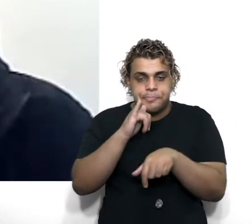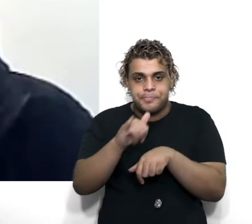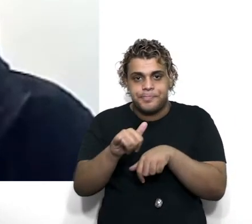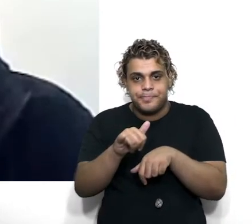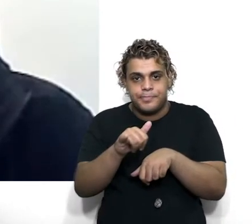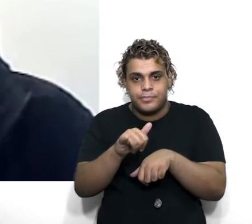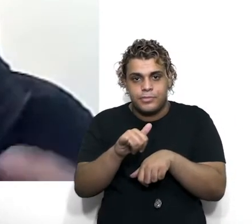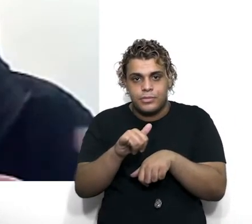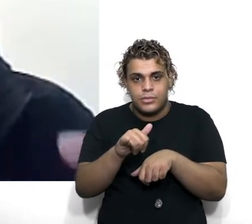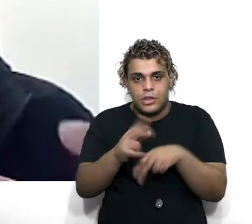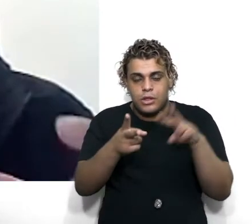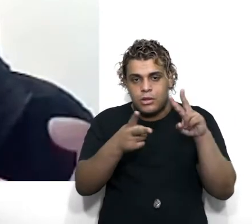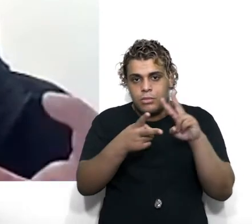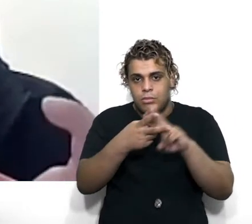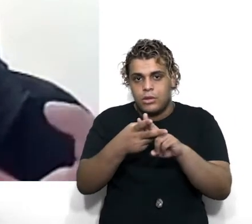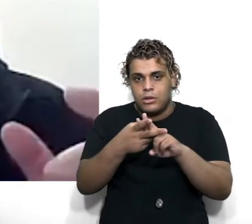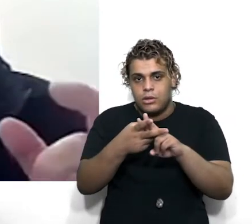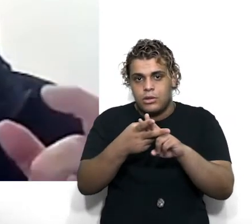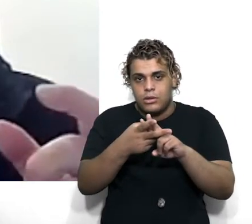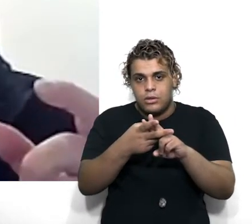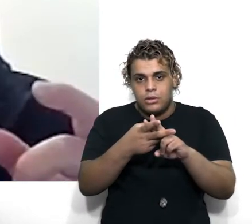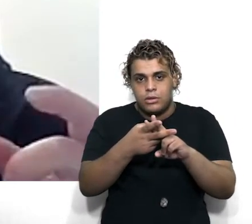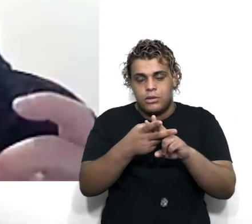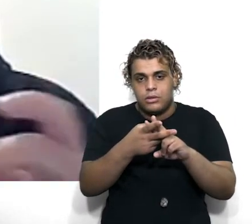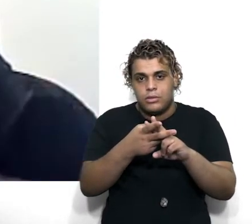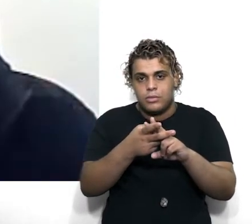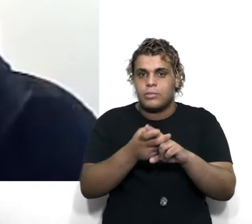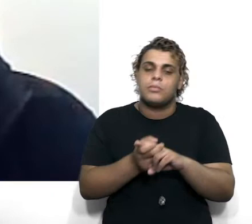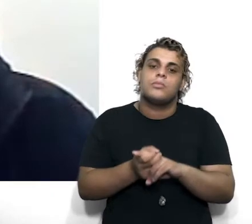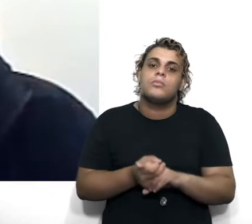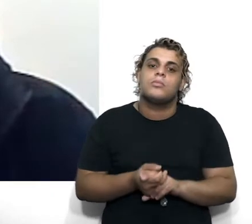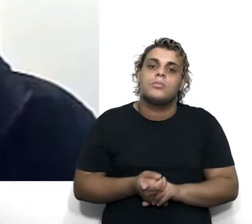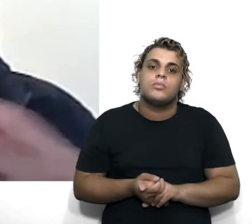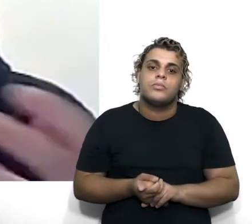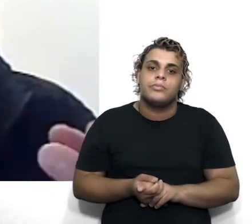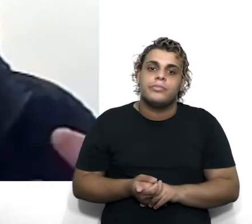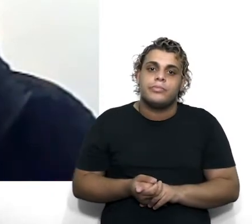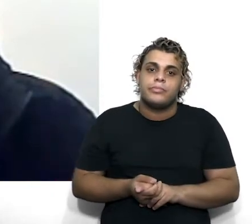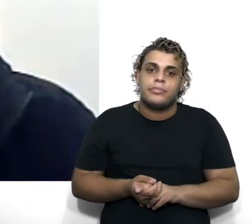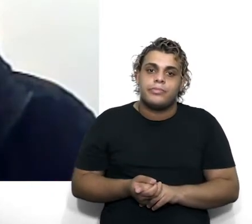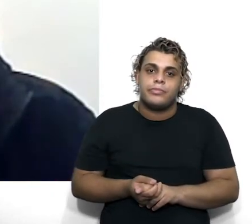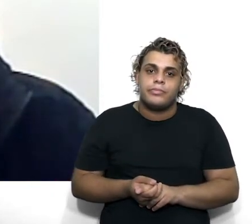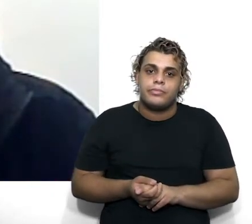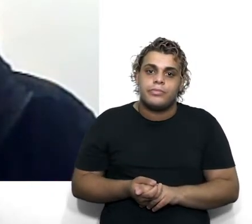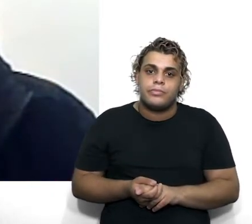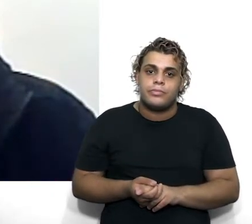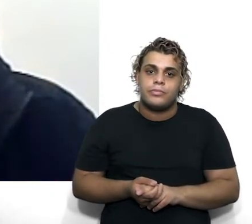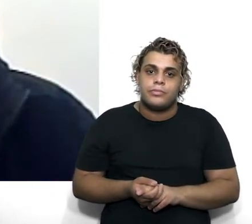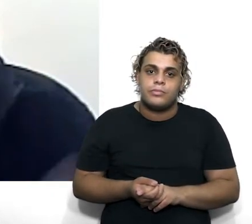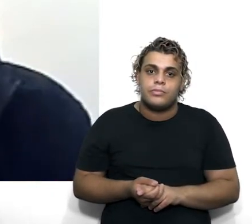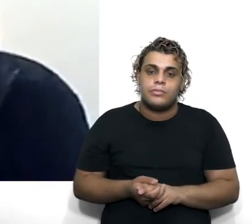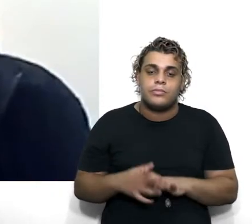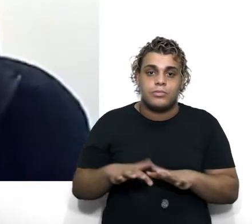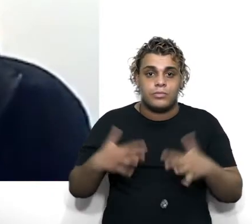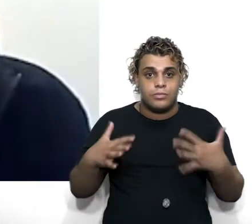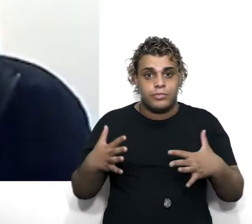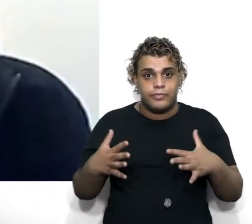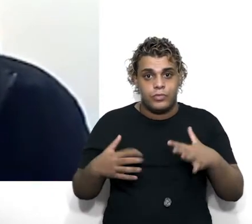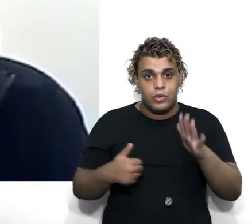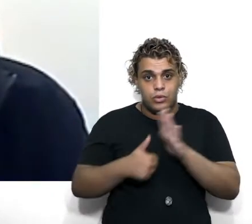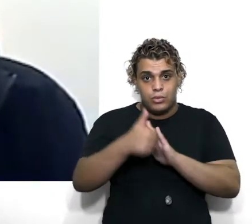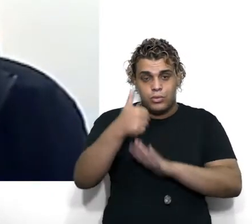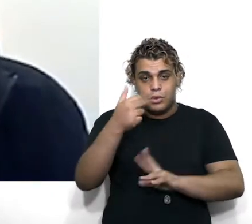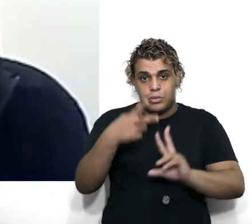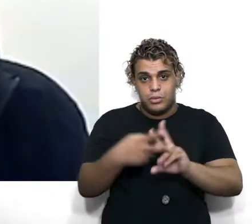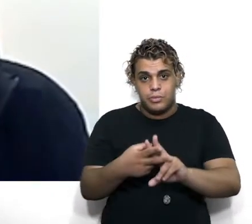segundo confinamento, esta questão do tempo, de repente este impulso que me deu no primeiro confinamento não